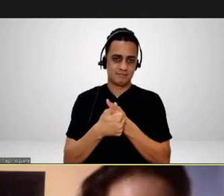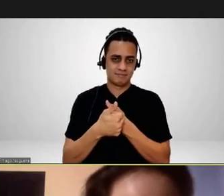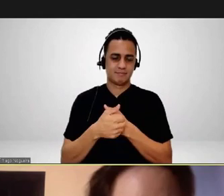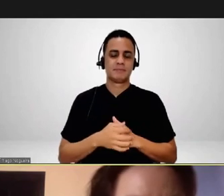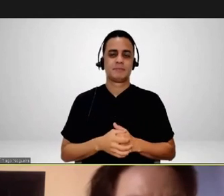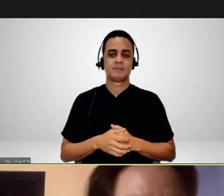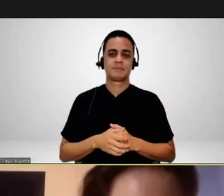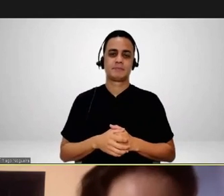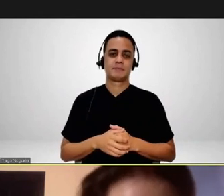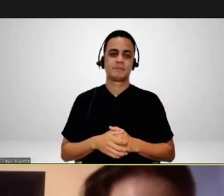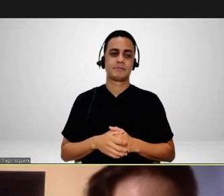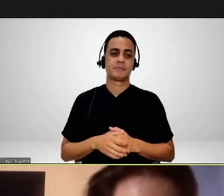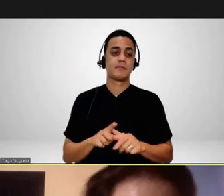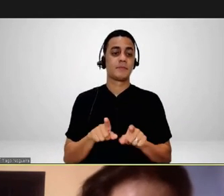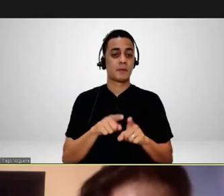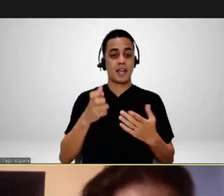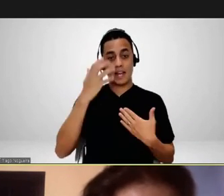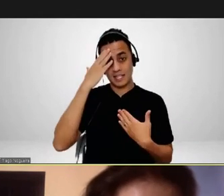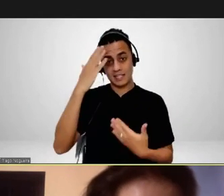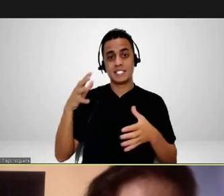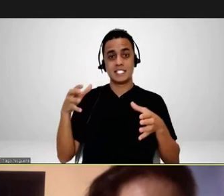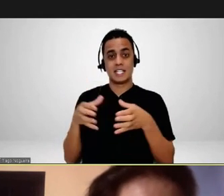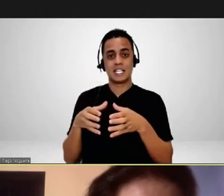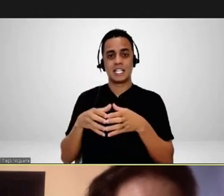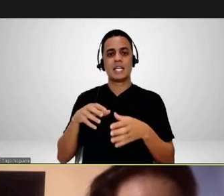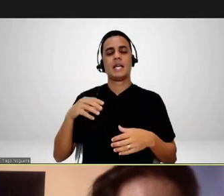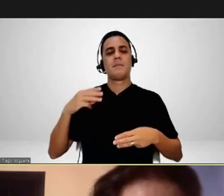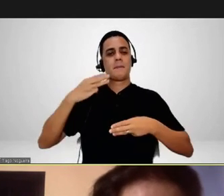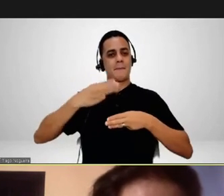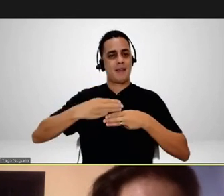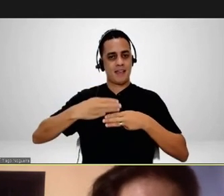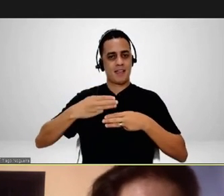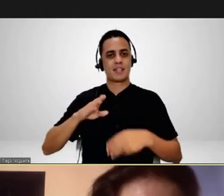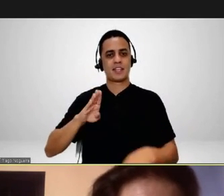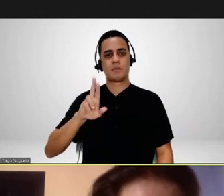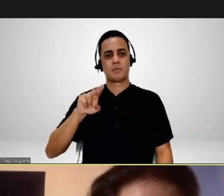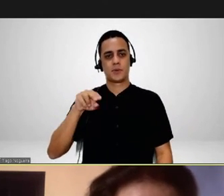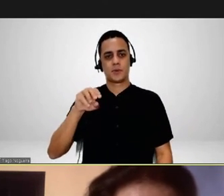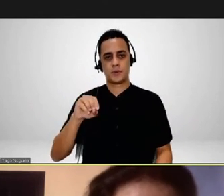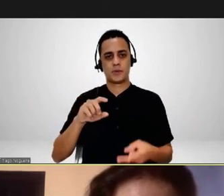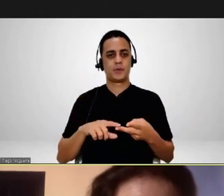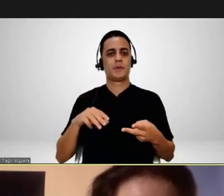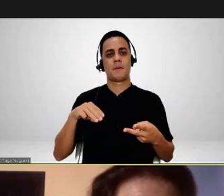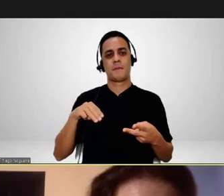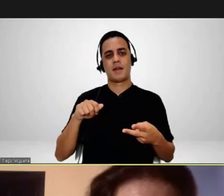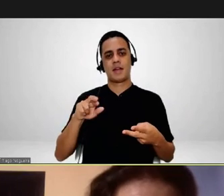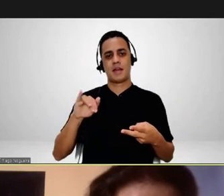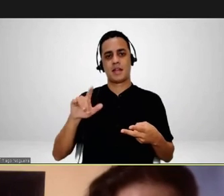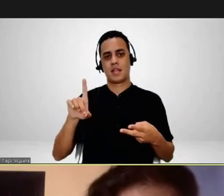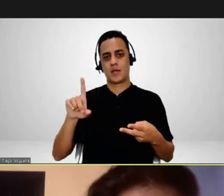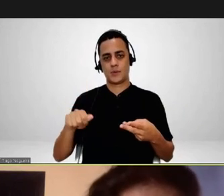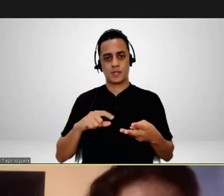Eu queria também agradecer a equipe do MAC, o Bruno Calada, a Marilda Giaforov e a